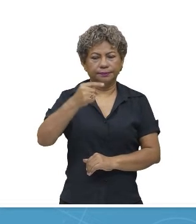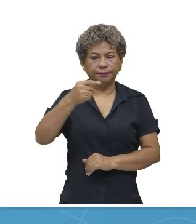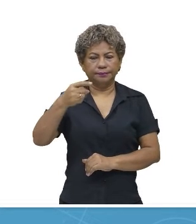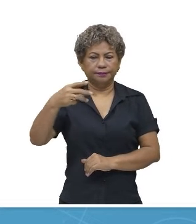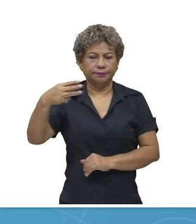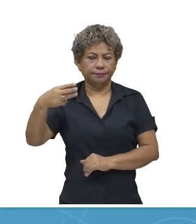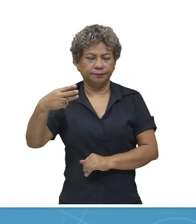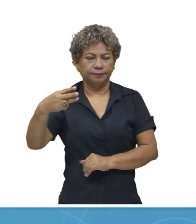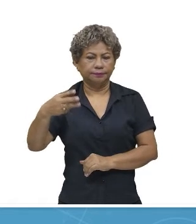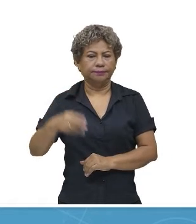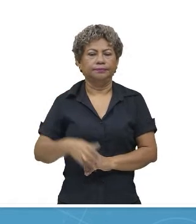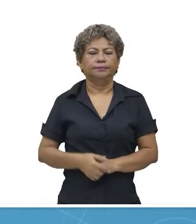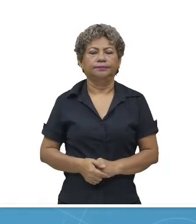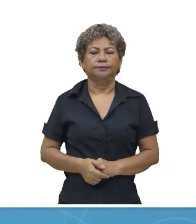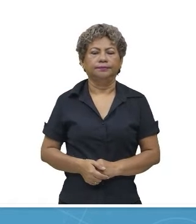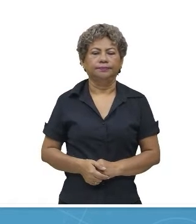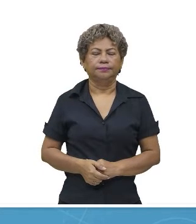vale.